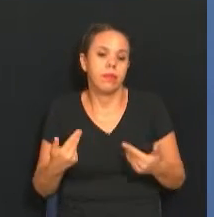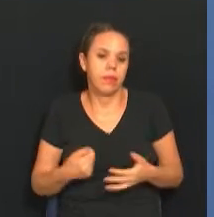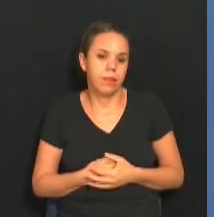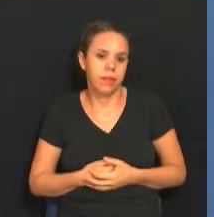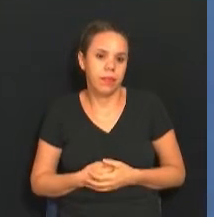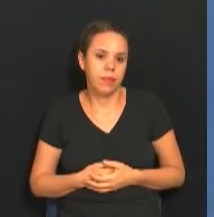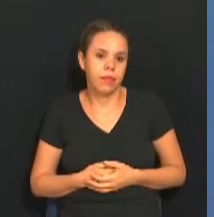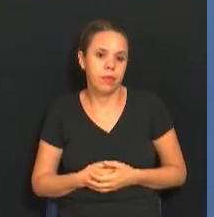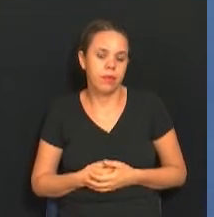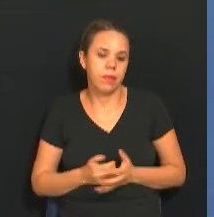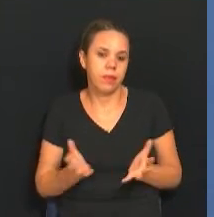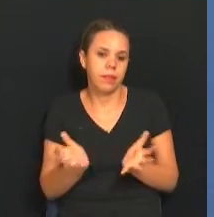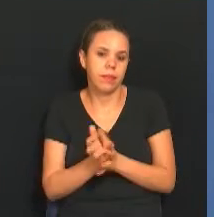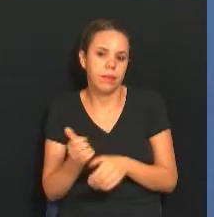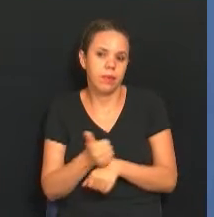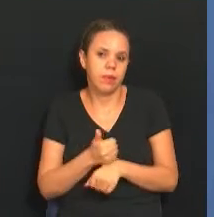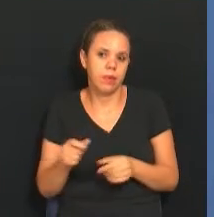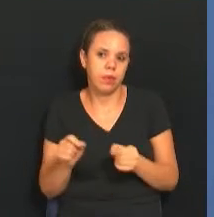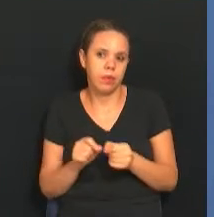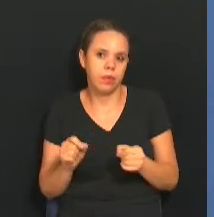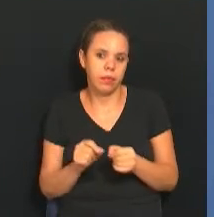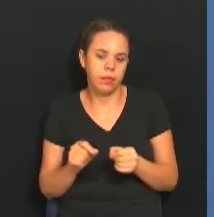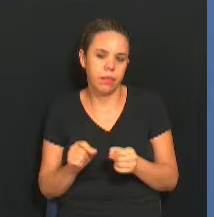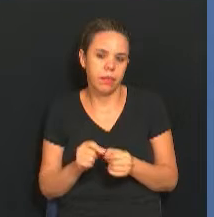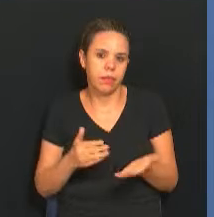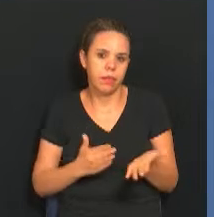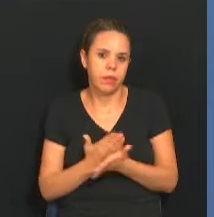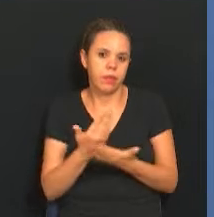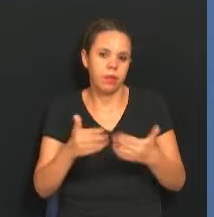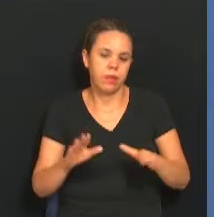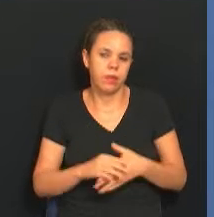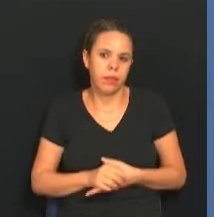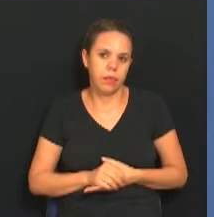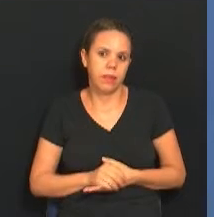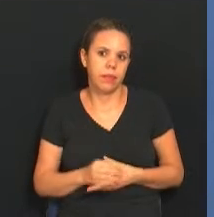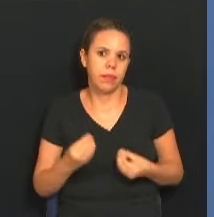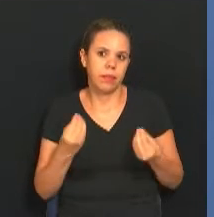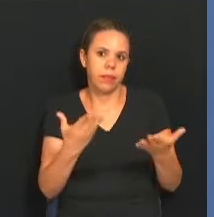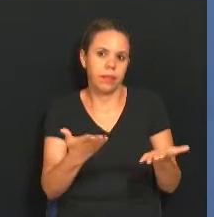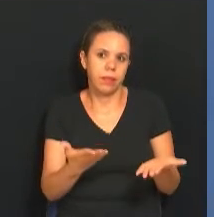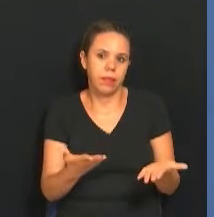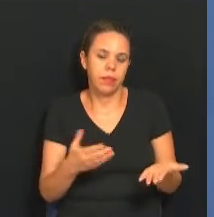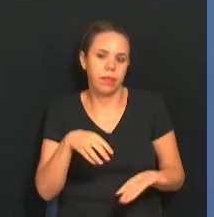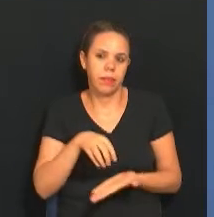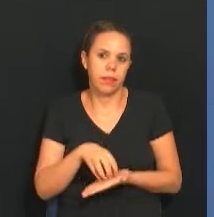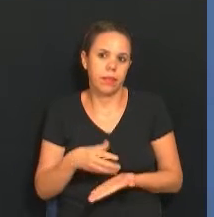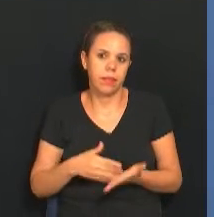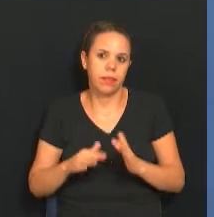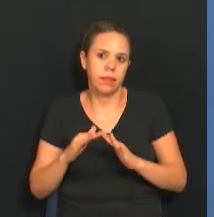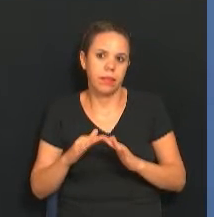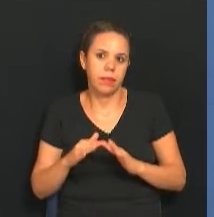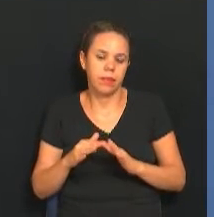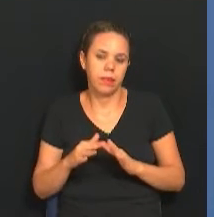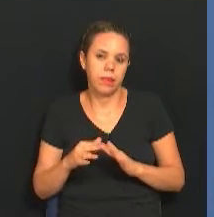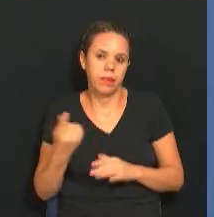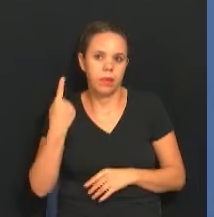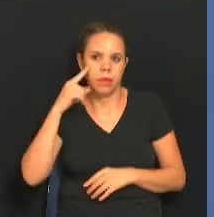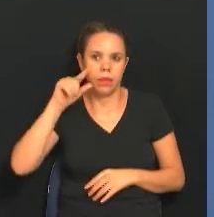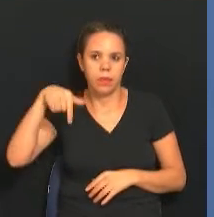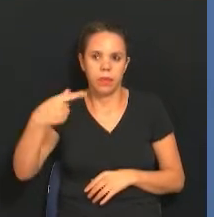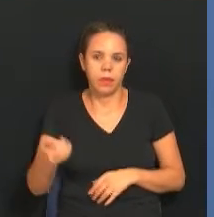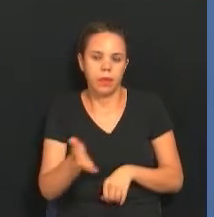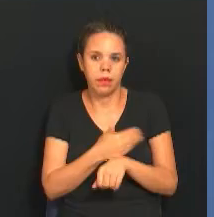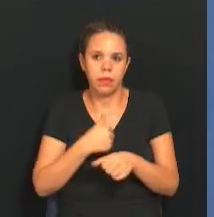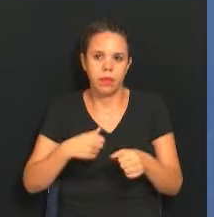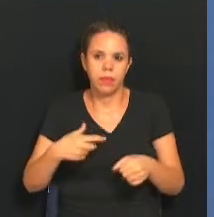então a equipe está fazendo aí essa autorização que deve ser entregue pela Unidade Escolar pelo menos um dia antes